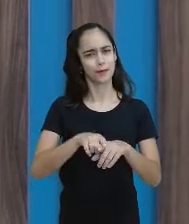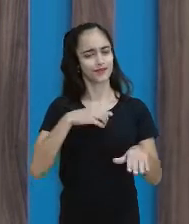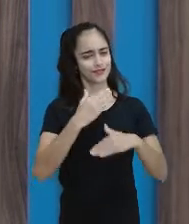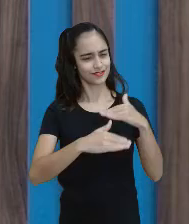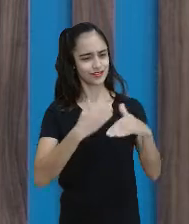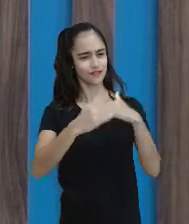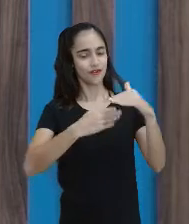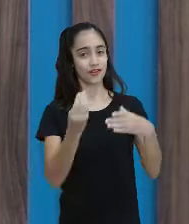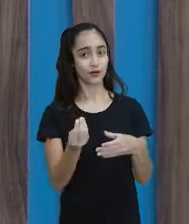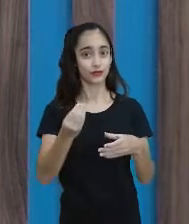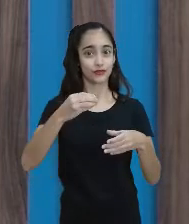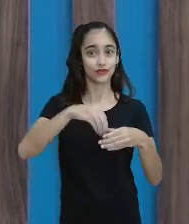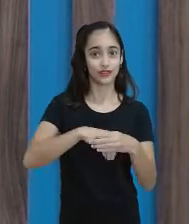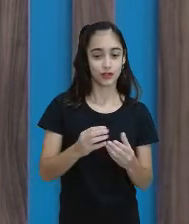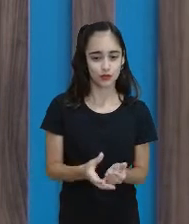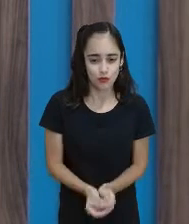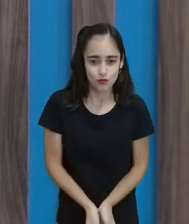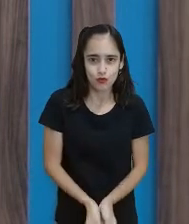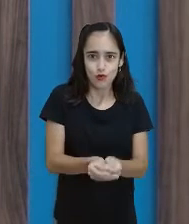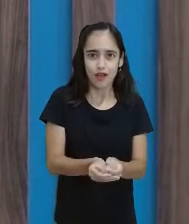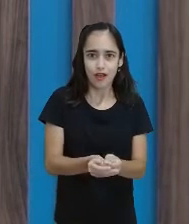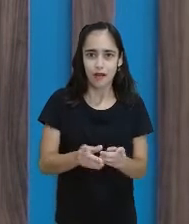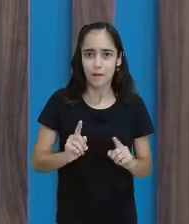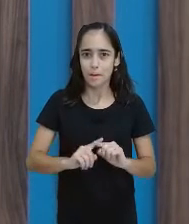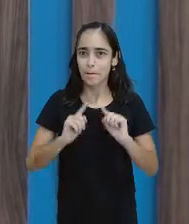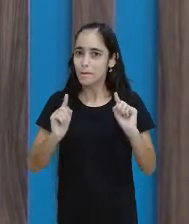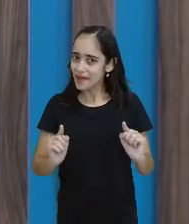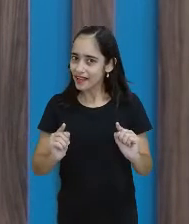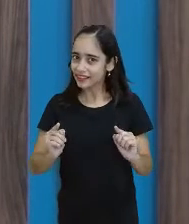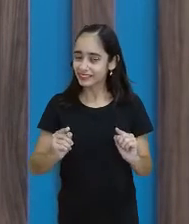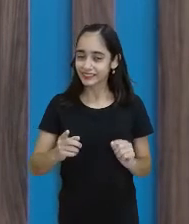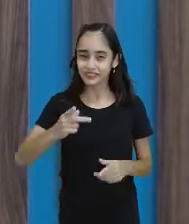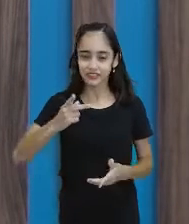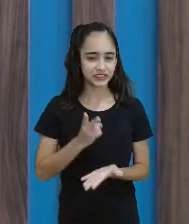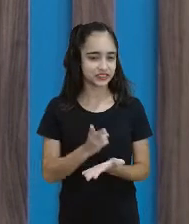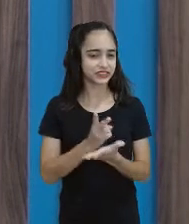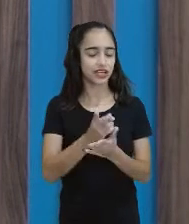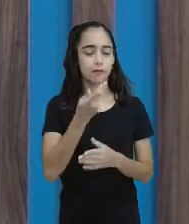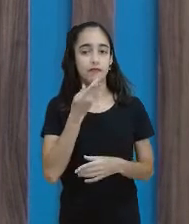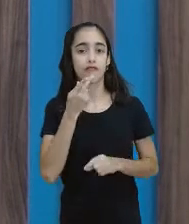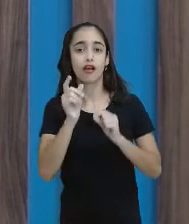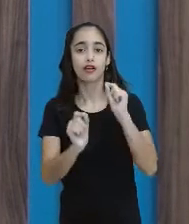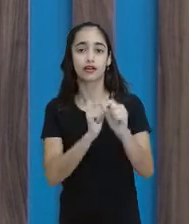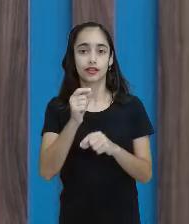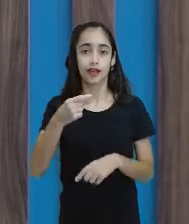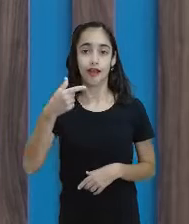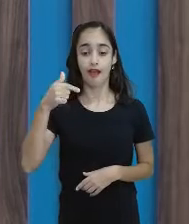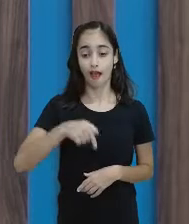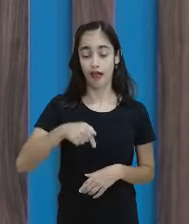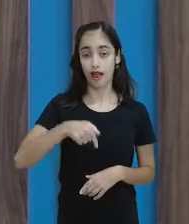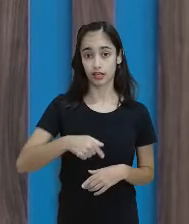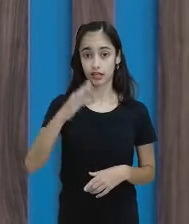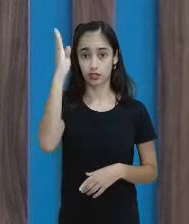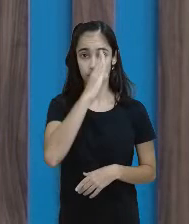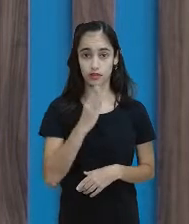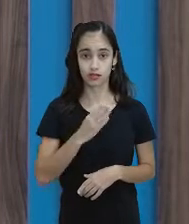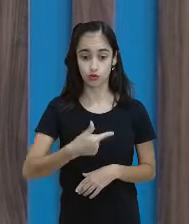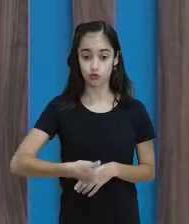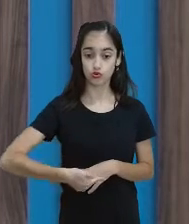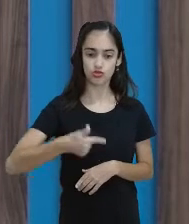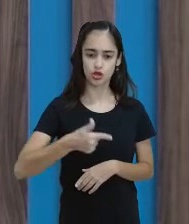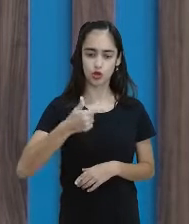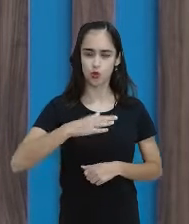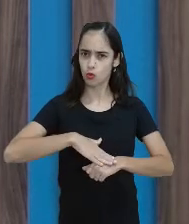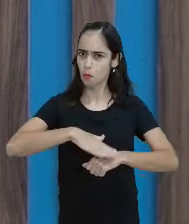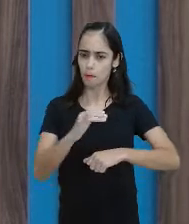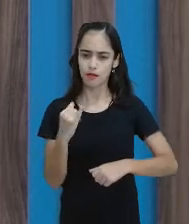sempre digo que é o segundo esporte aqui no nosso país, né? Que futebol sempre é a massa, aí depois vem voleibol aí. E acho injustiçado, professor, sabe por